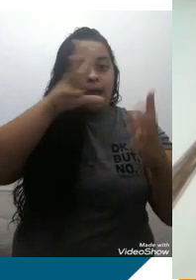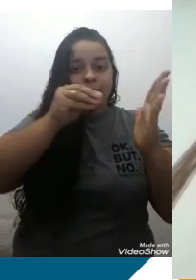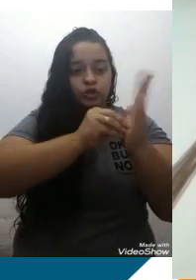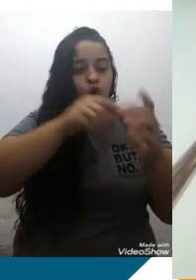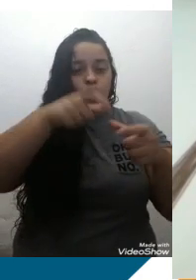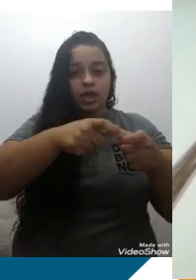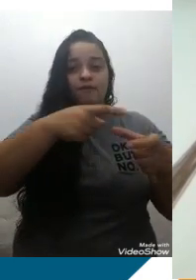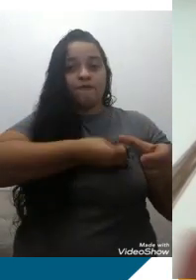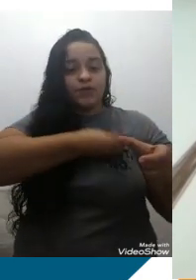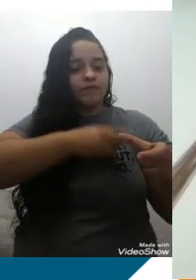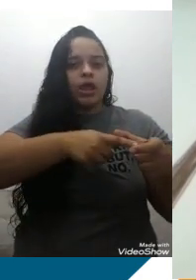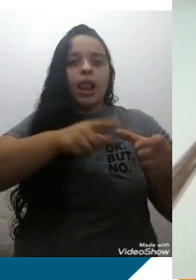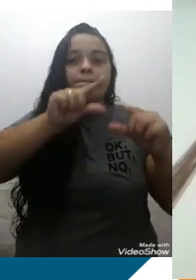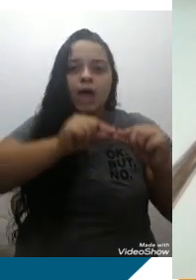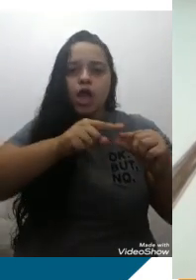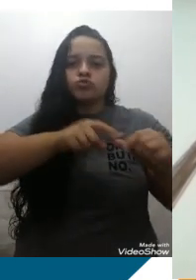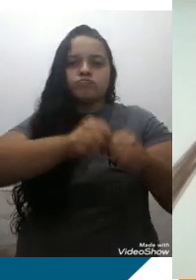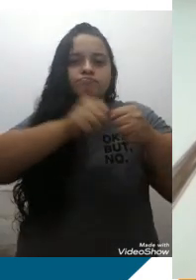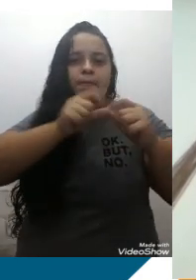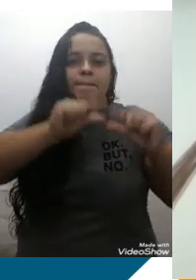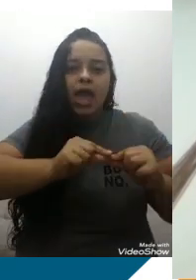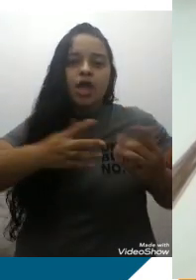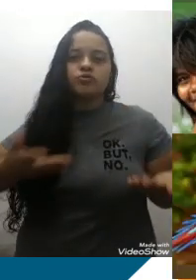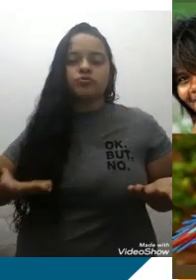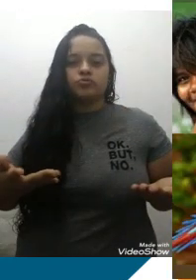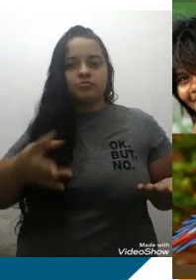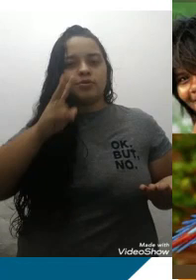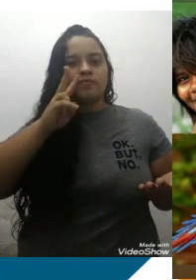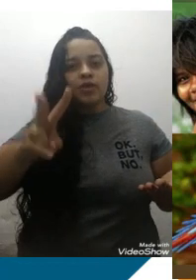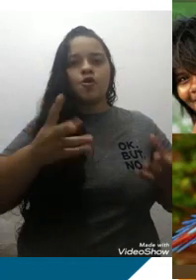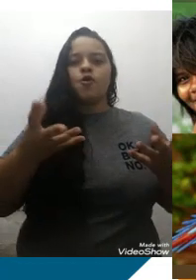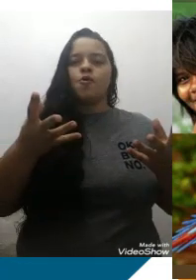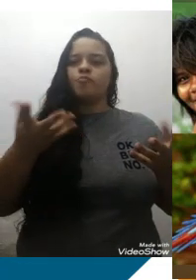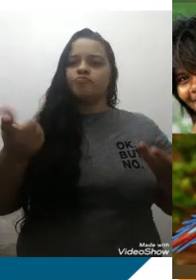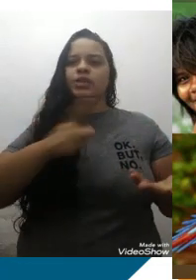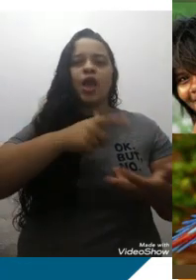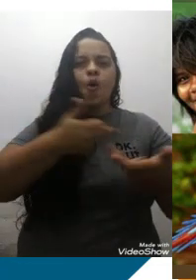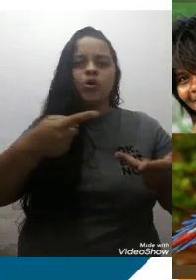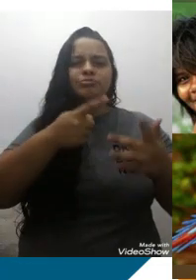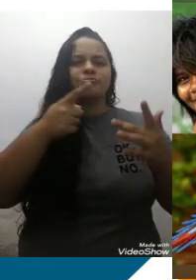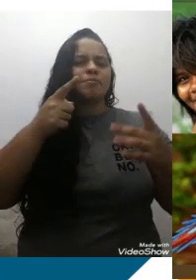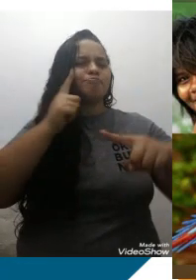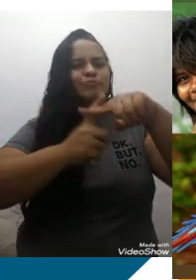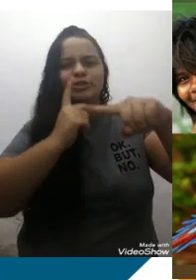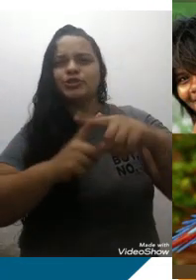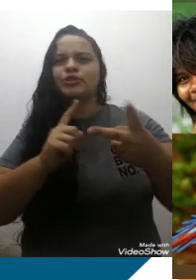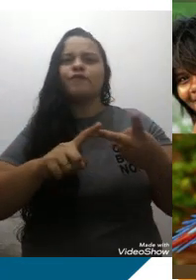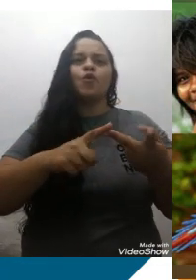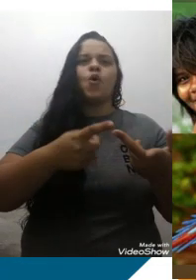série de benefícios, tanto para os povos da região, quanto para o mundo de maneira geral. conhecimentos medicinais, técnicas de